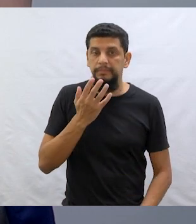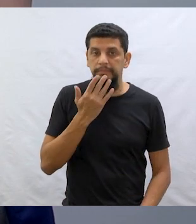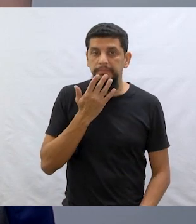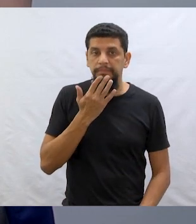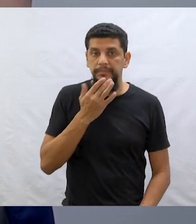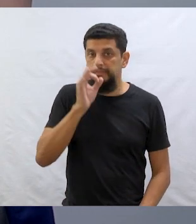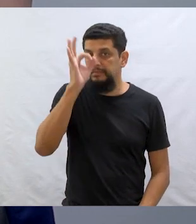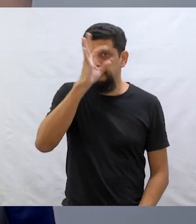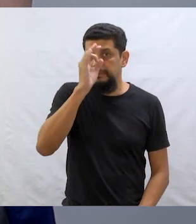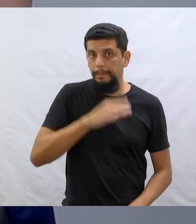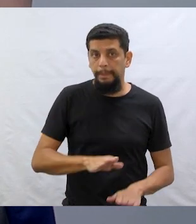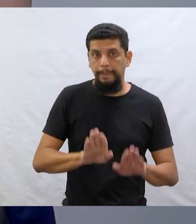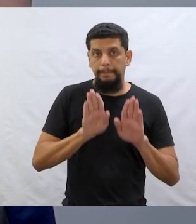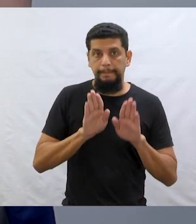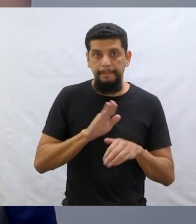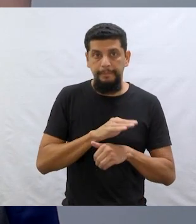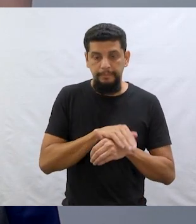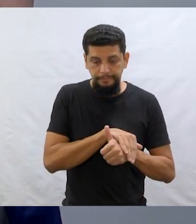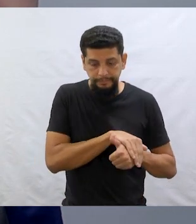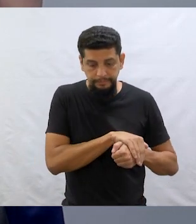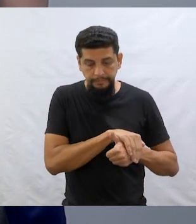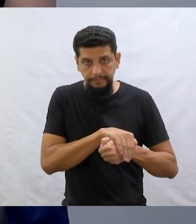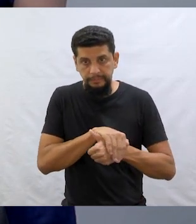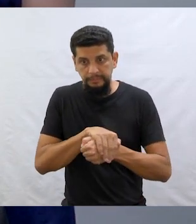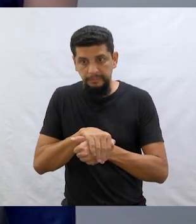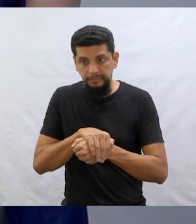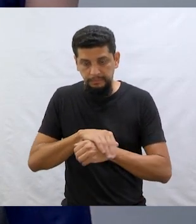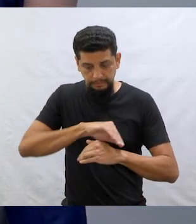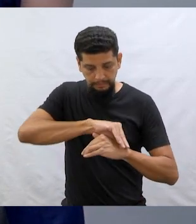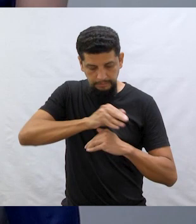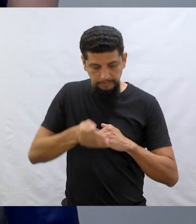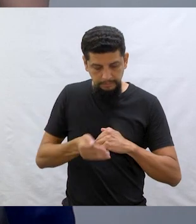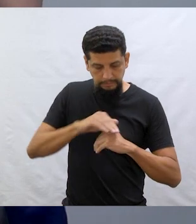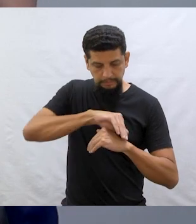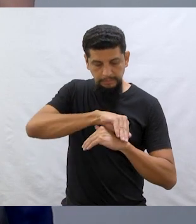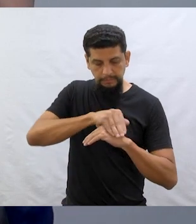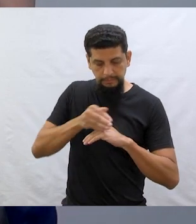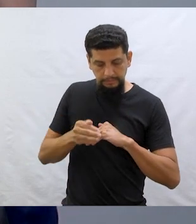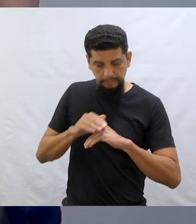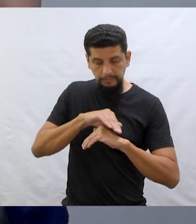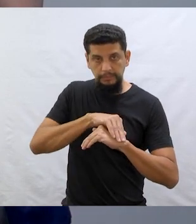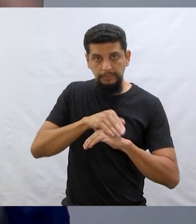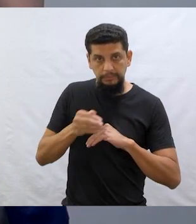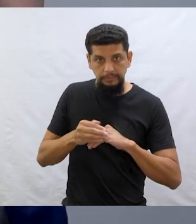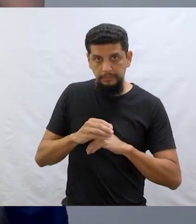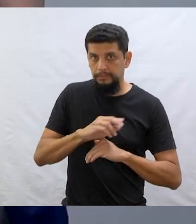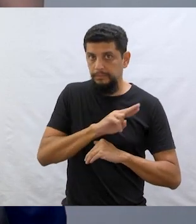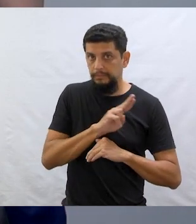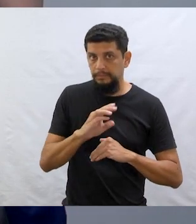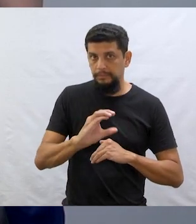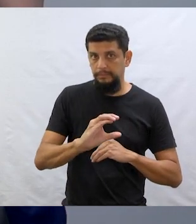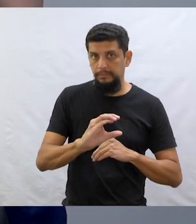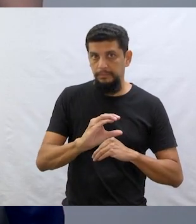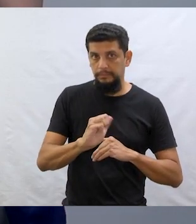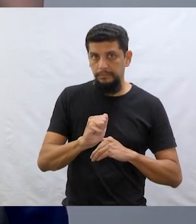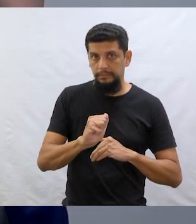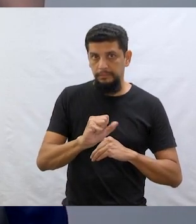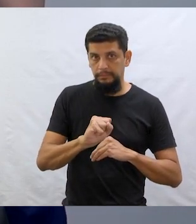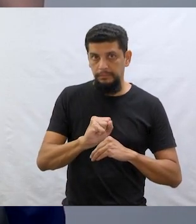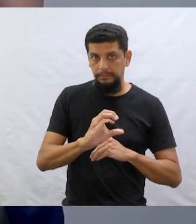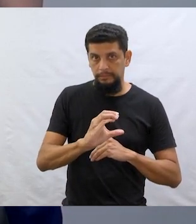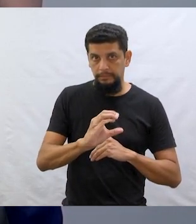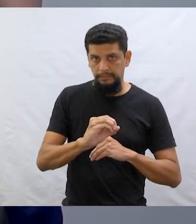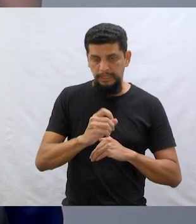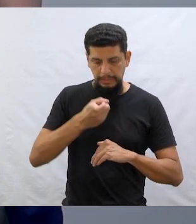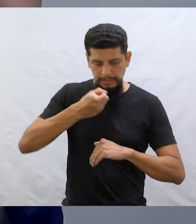verde. Mas tem tartaruga também, que tem o casco, essa parte de cima, a gente chama de casco, porque